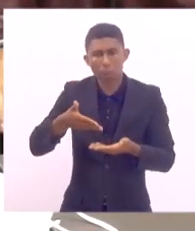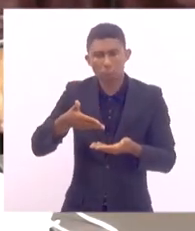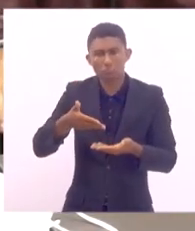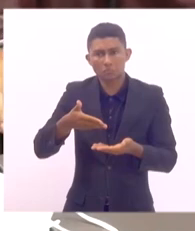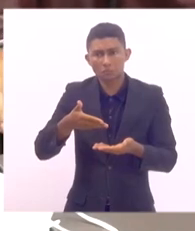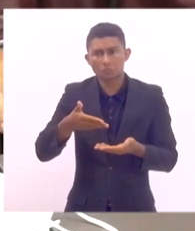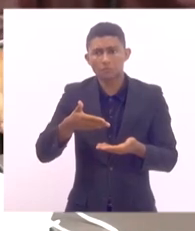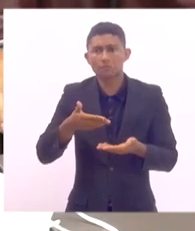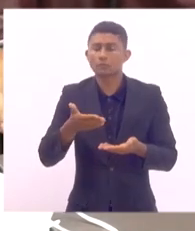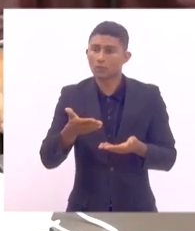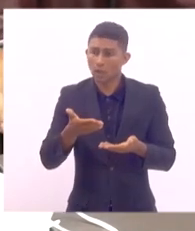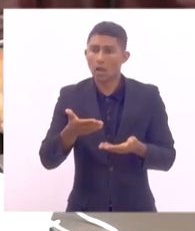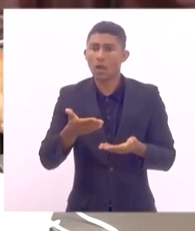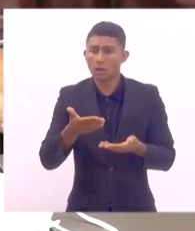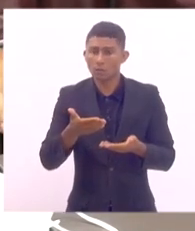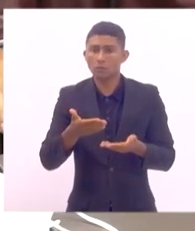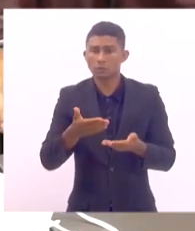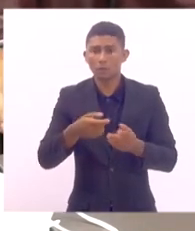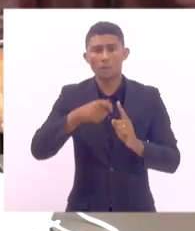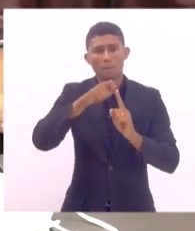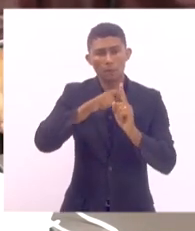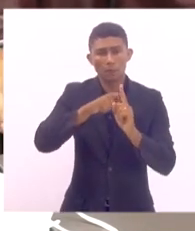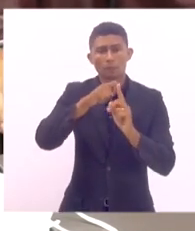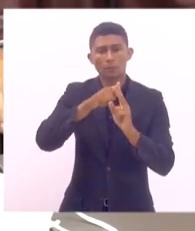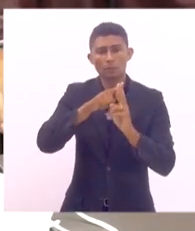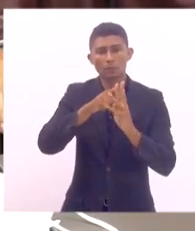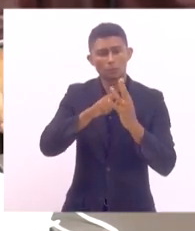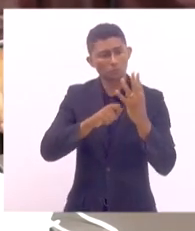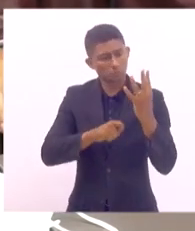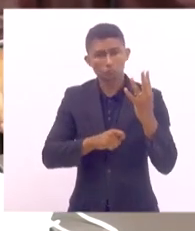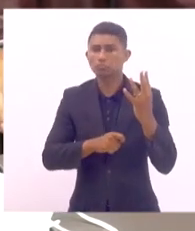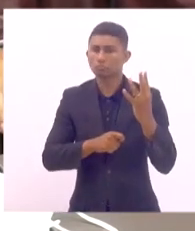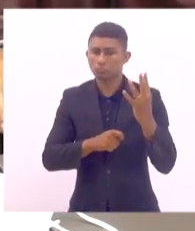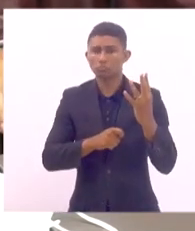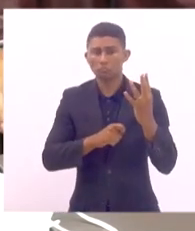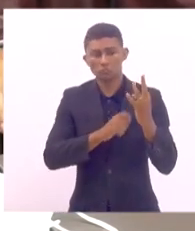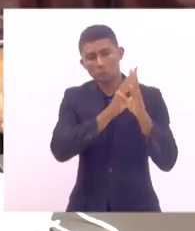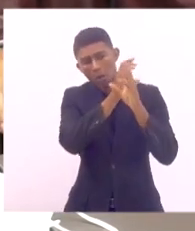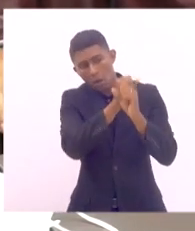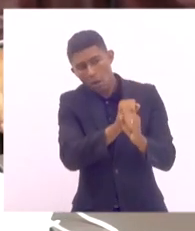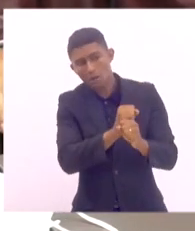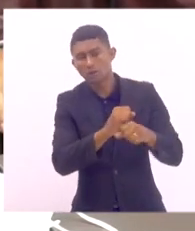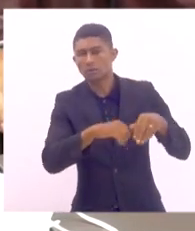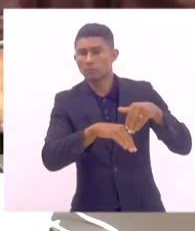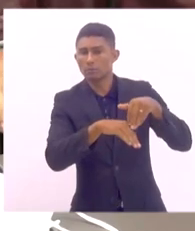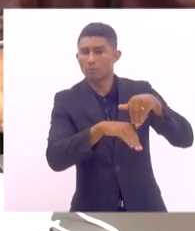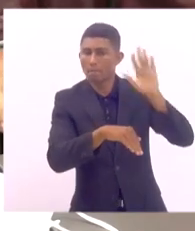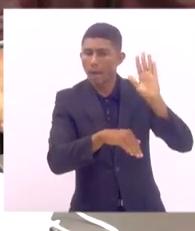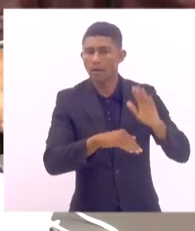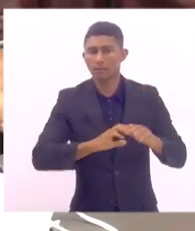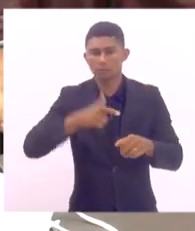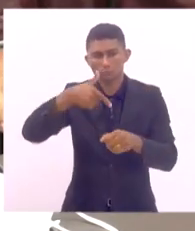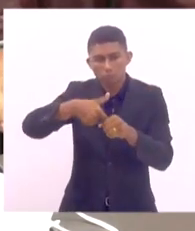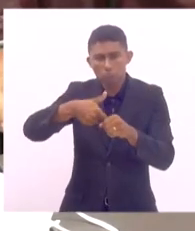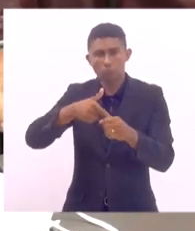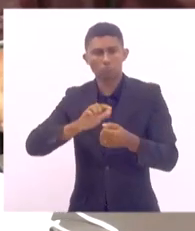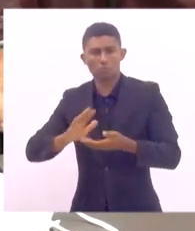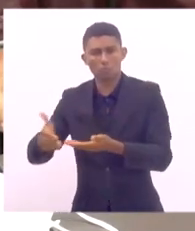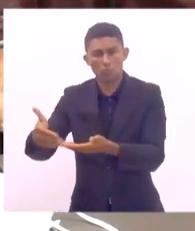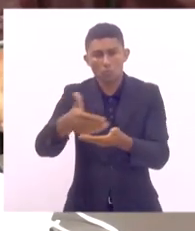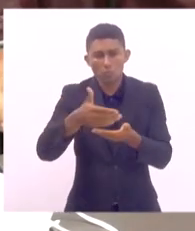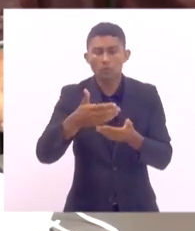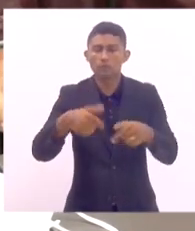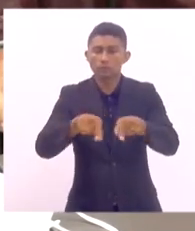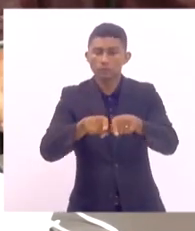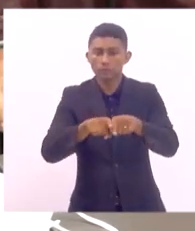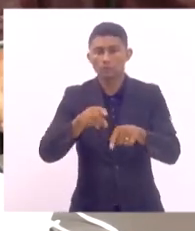sendo a maior no primeiro quadrimestre do que as previstas, tanto em royalties que em próprio ICMS, por causa do